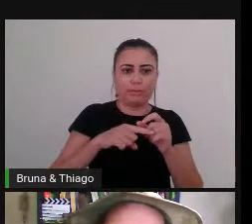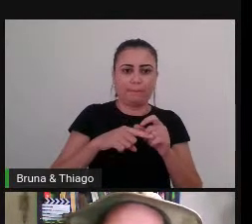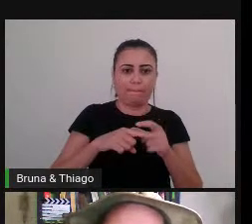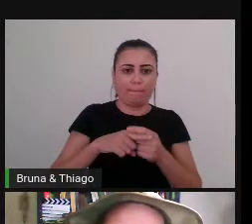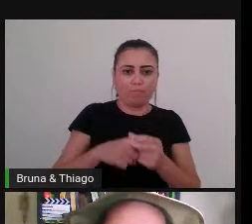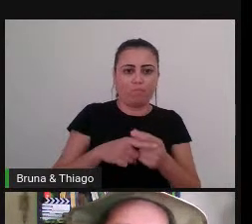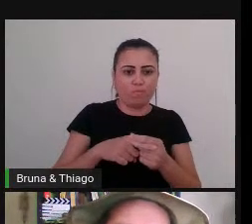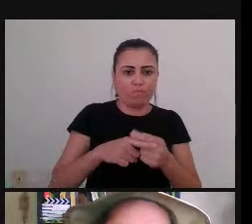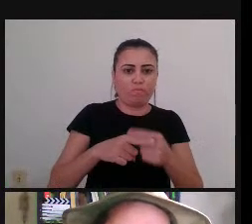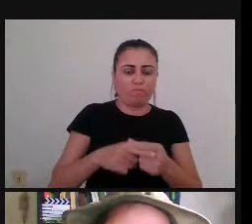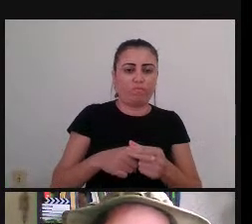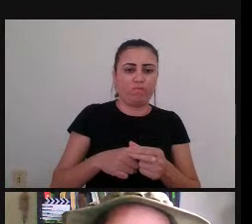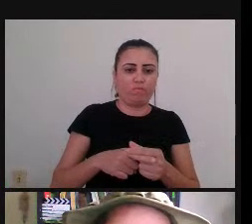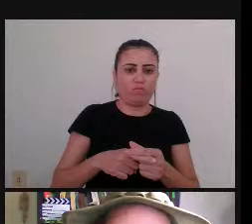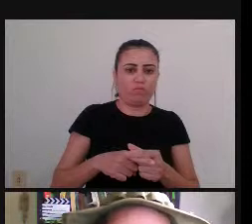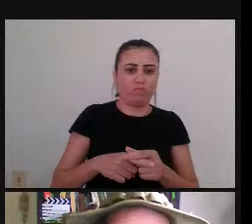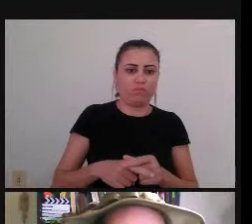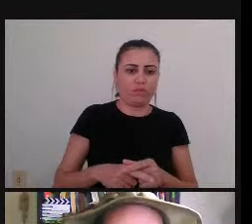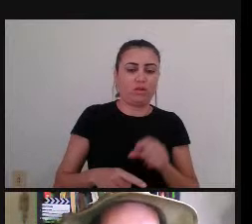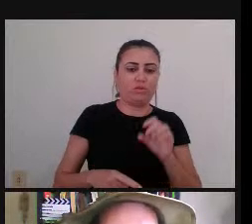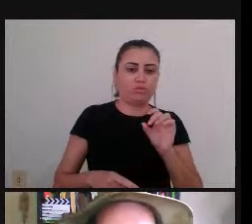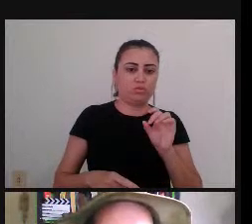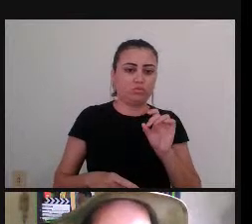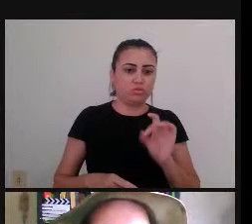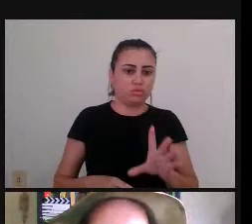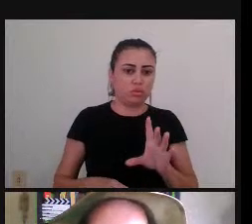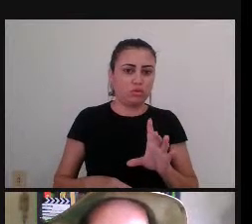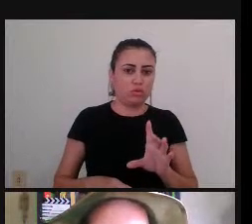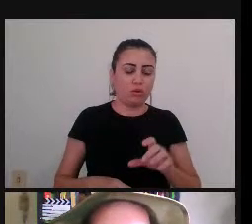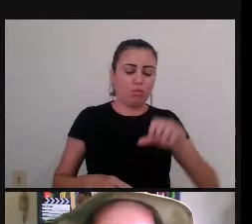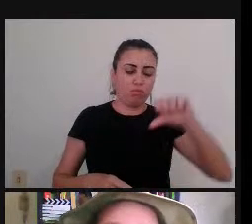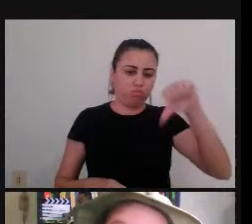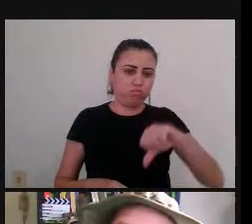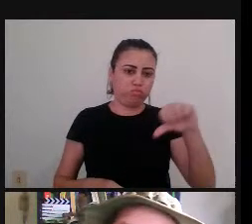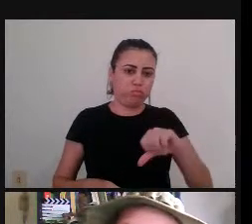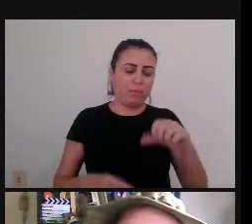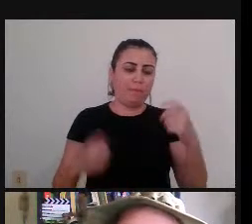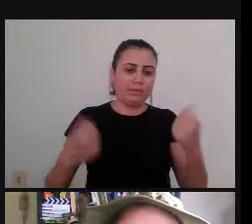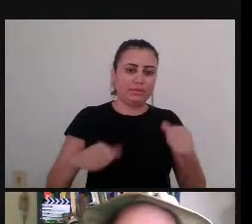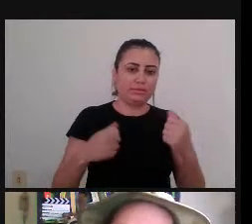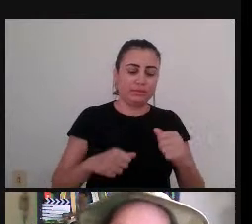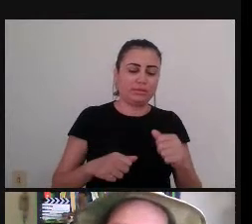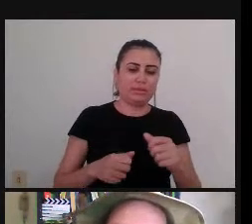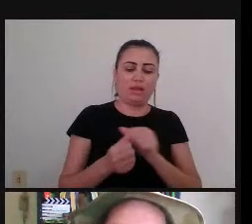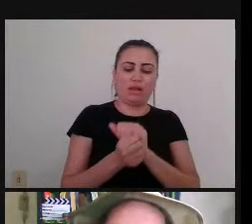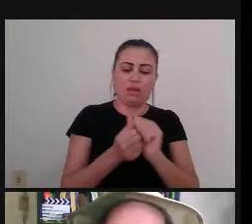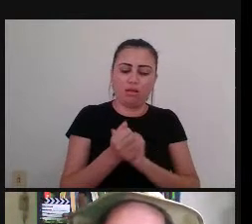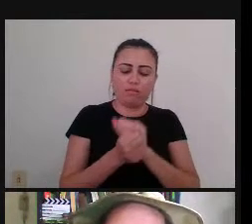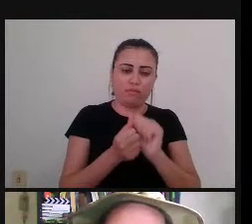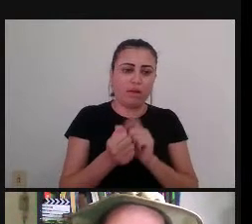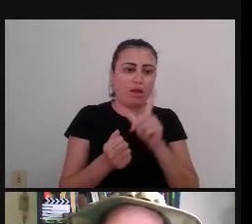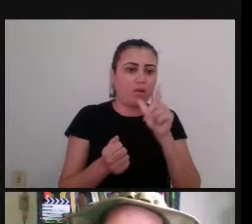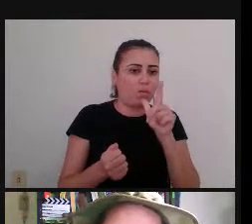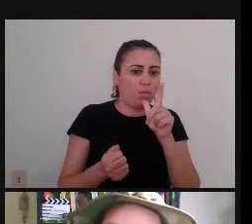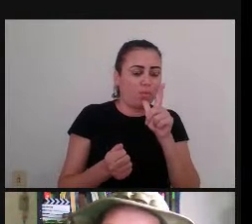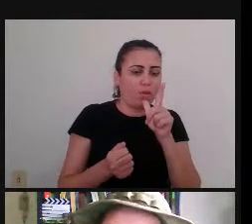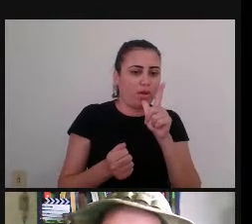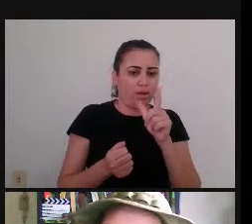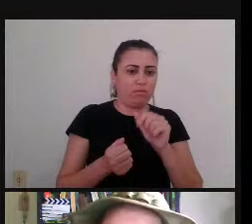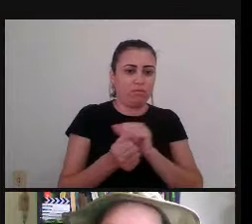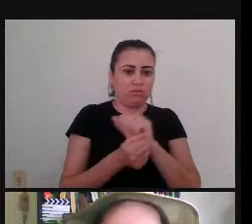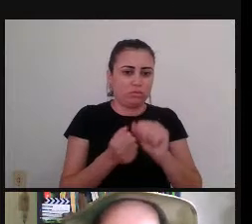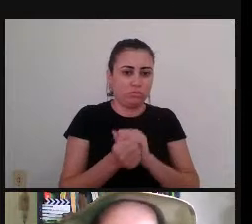ferimento só vai piorar. Lave o local com água e, se possível, sabão, mas evite contato com o sangue.